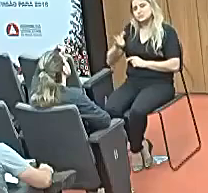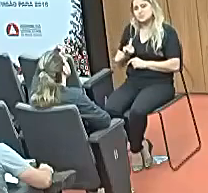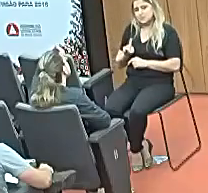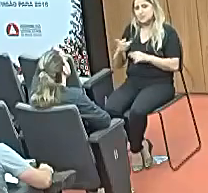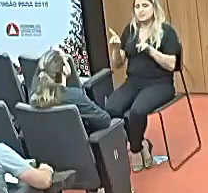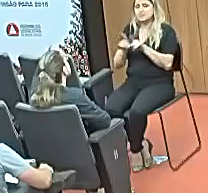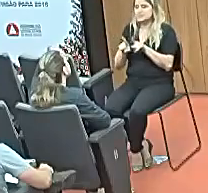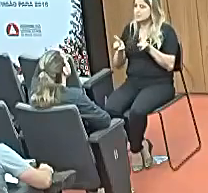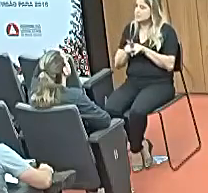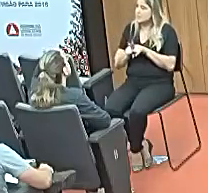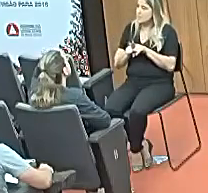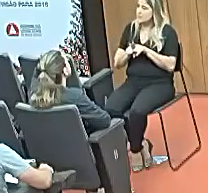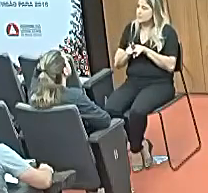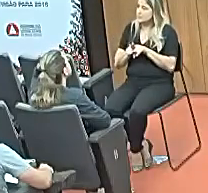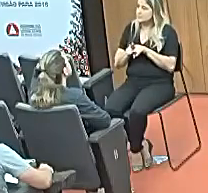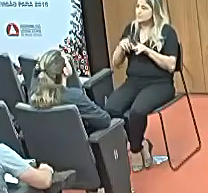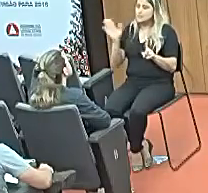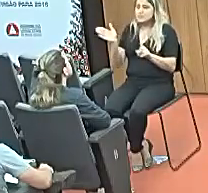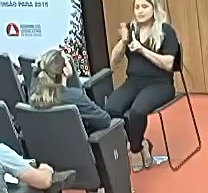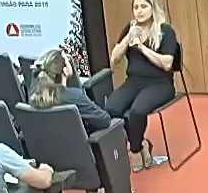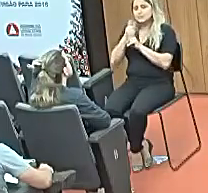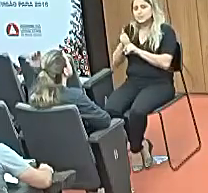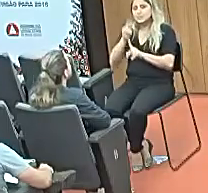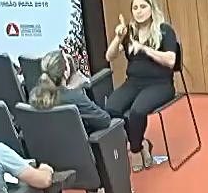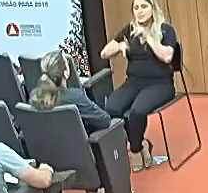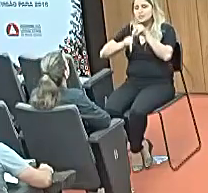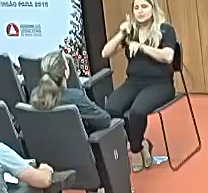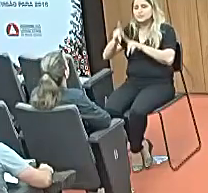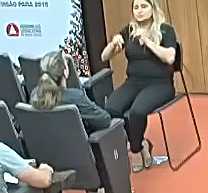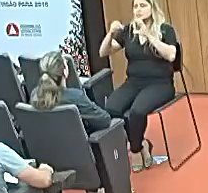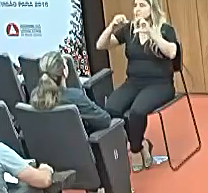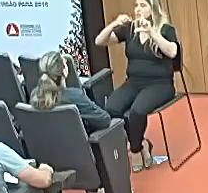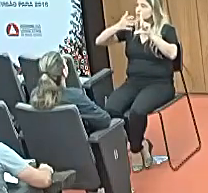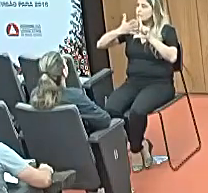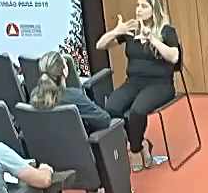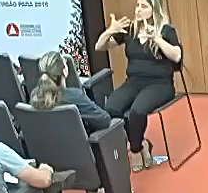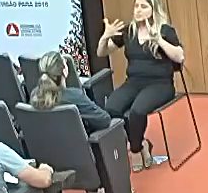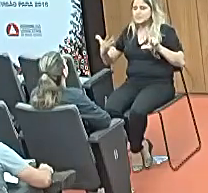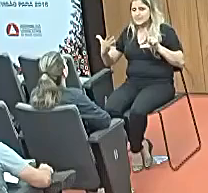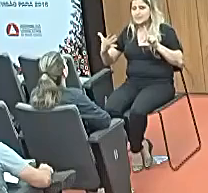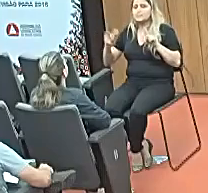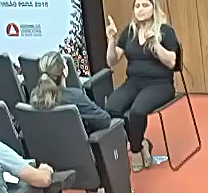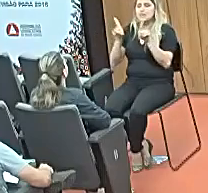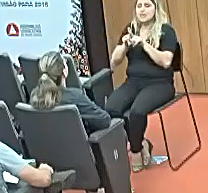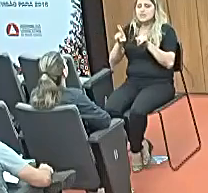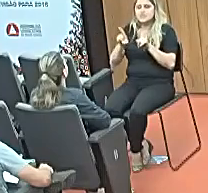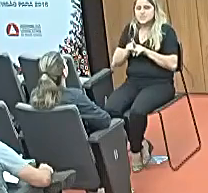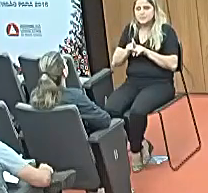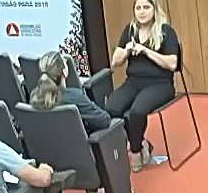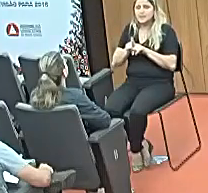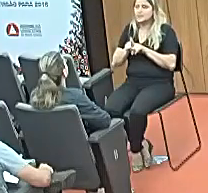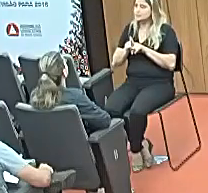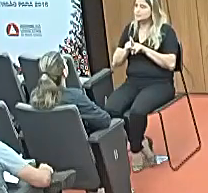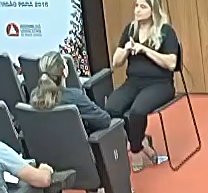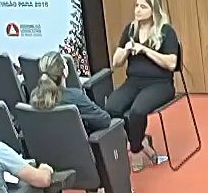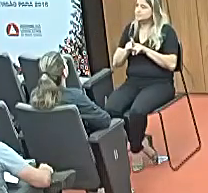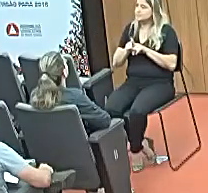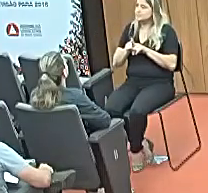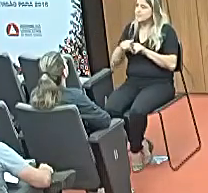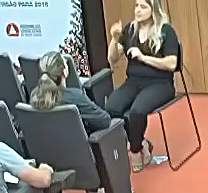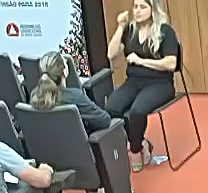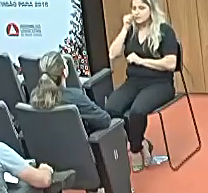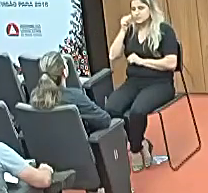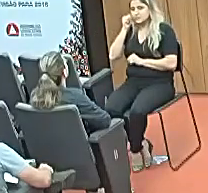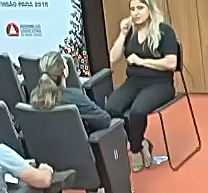execução da atividade destinada à proteção da população lgbt a promoção da autonomia das mulheres e execução do plano